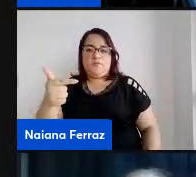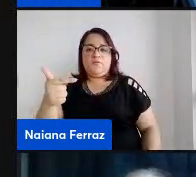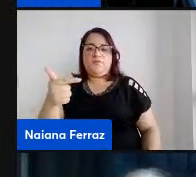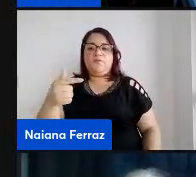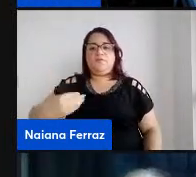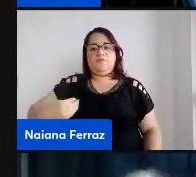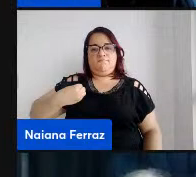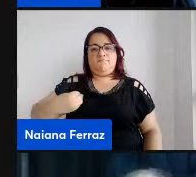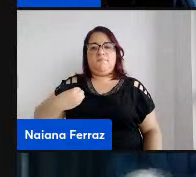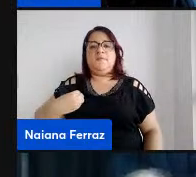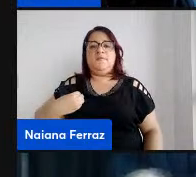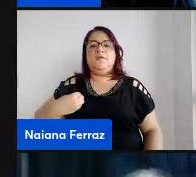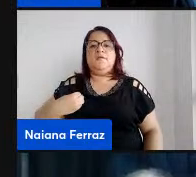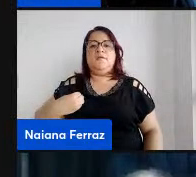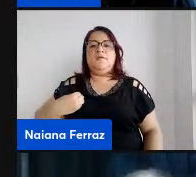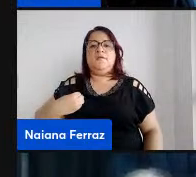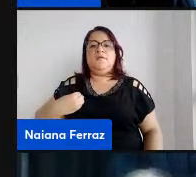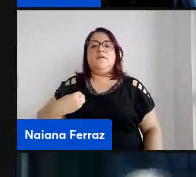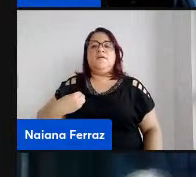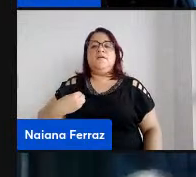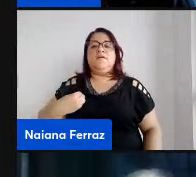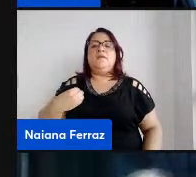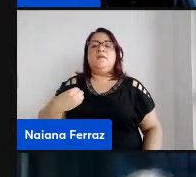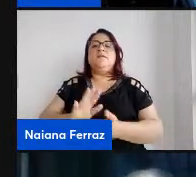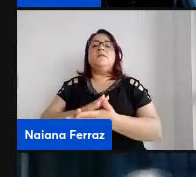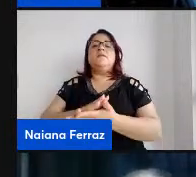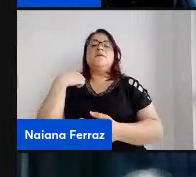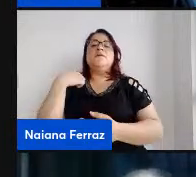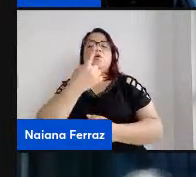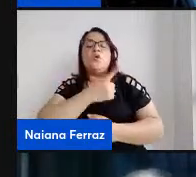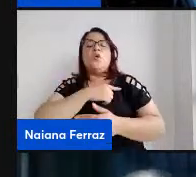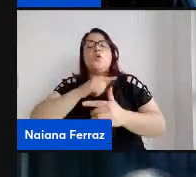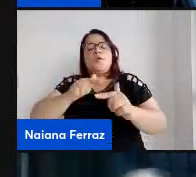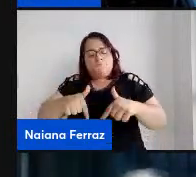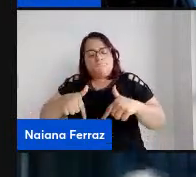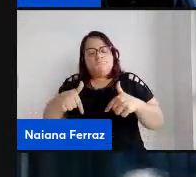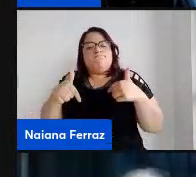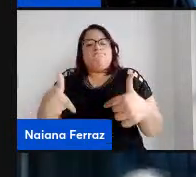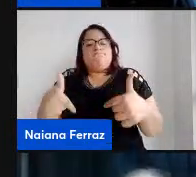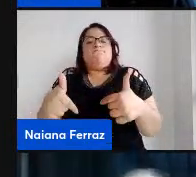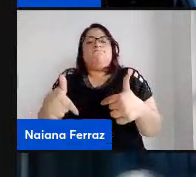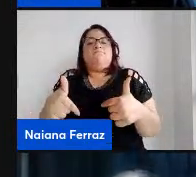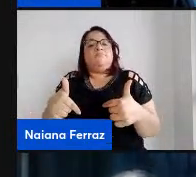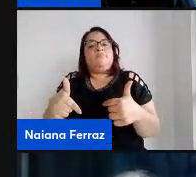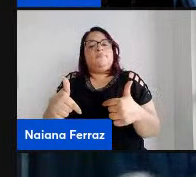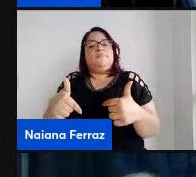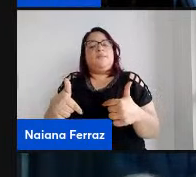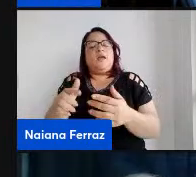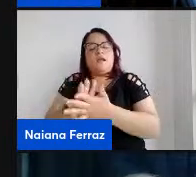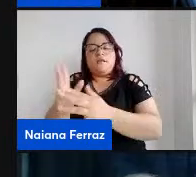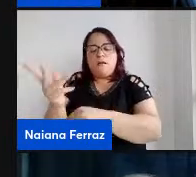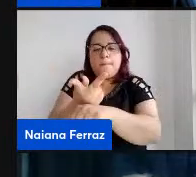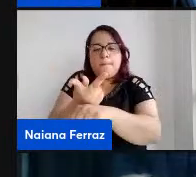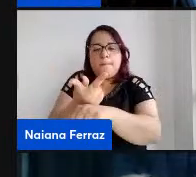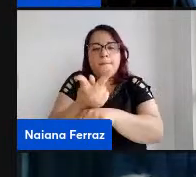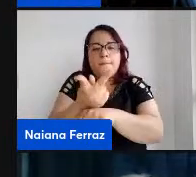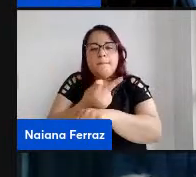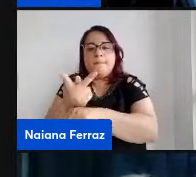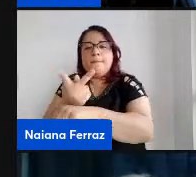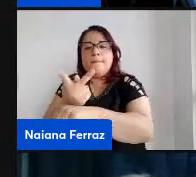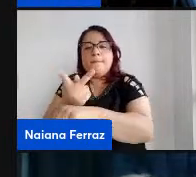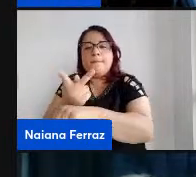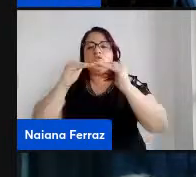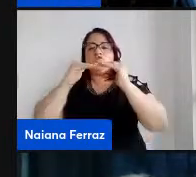se coloca o nosso empenho nessa busca de equidade na